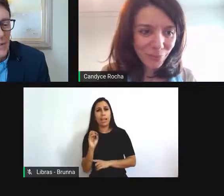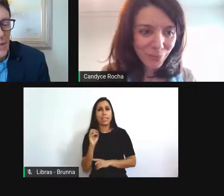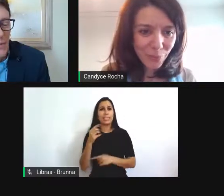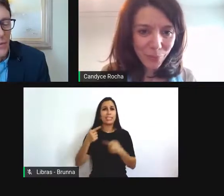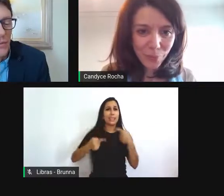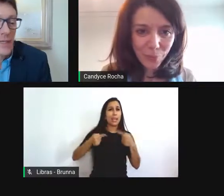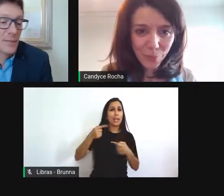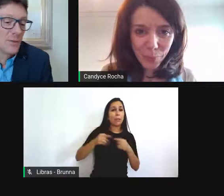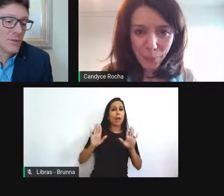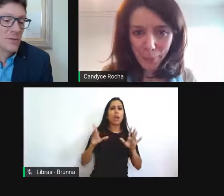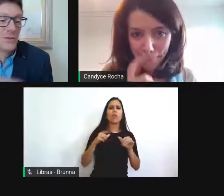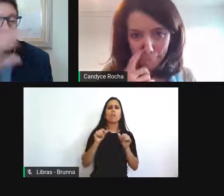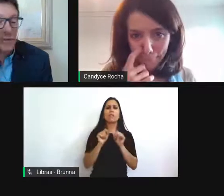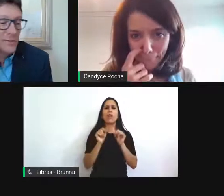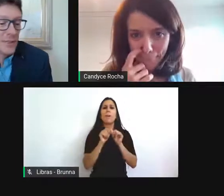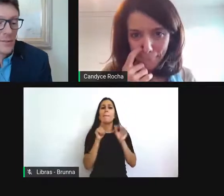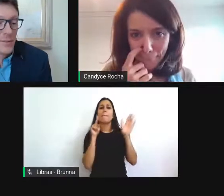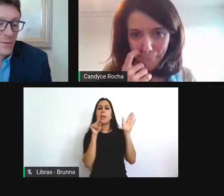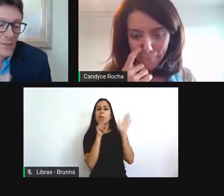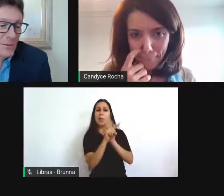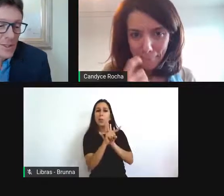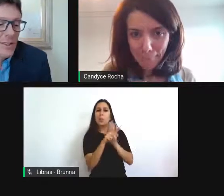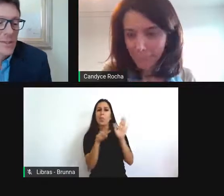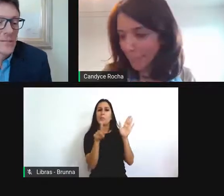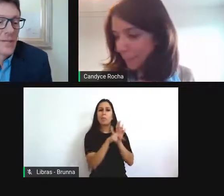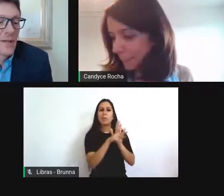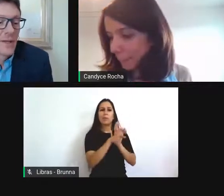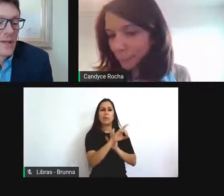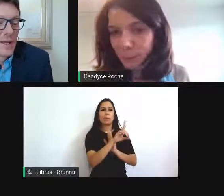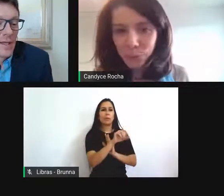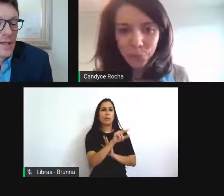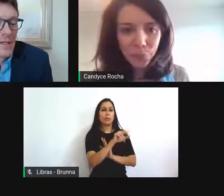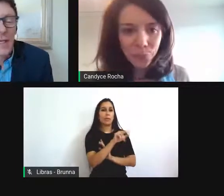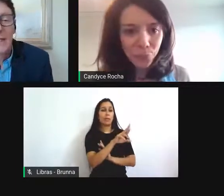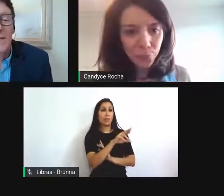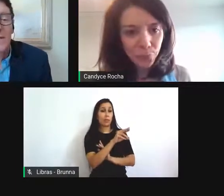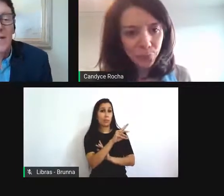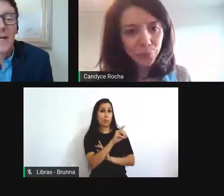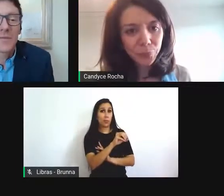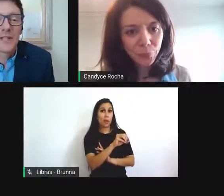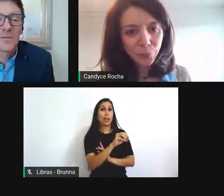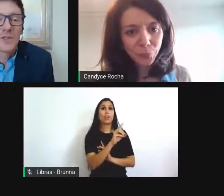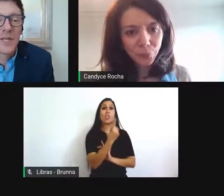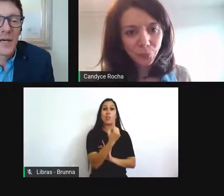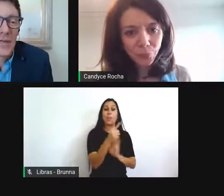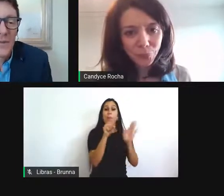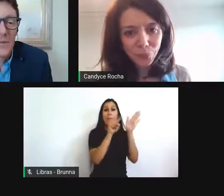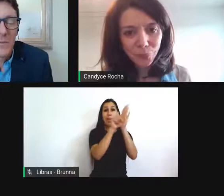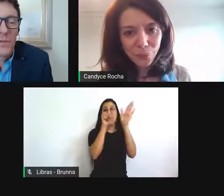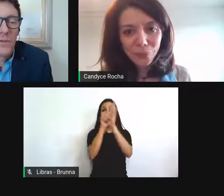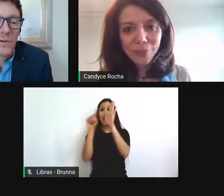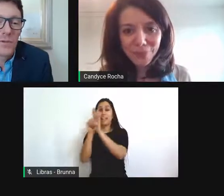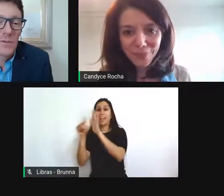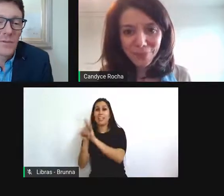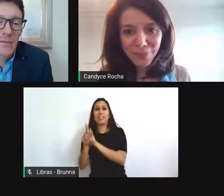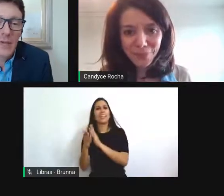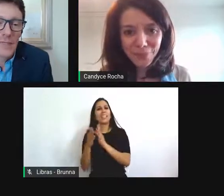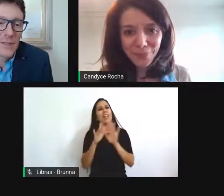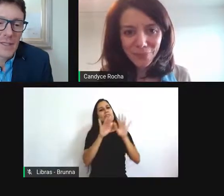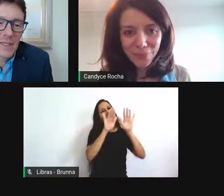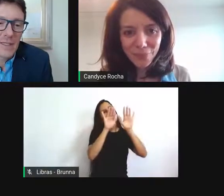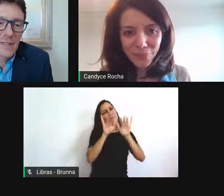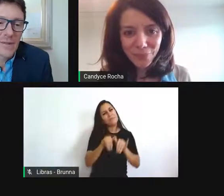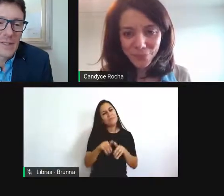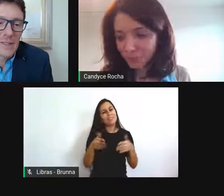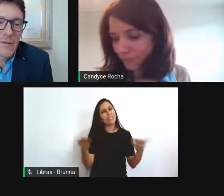debate, né? Então, eu vou fazer uma pergunta aqui final para o Eduardo e uma final para todos os três. E daí a gente vai encaminhando para o encerramento. Está